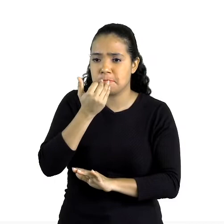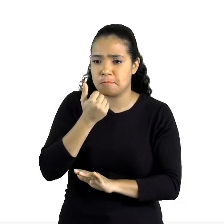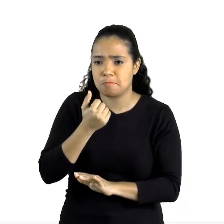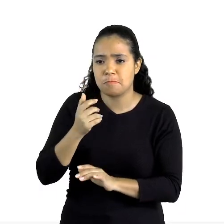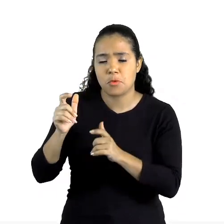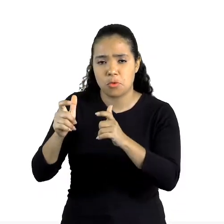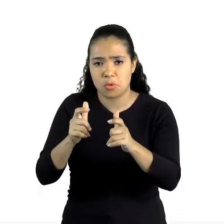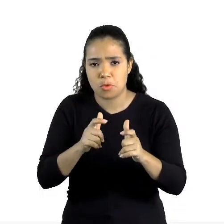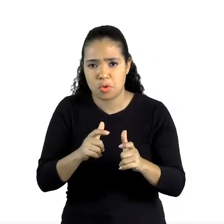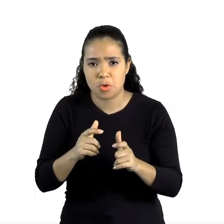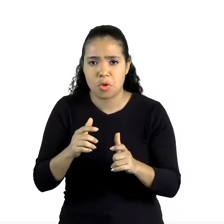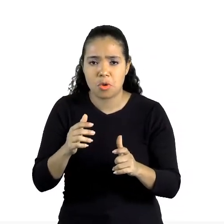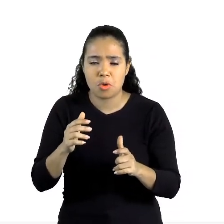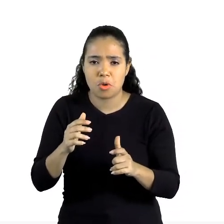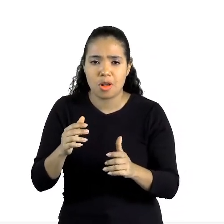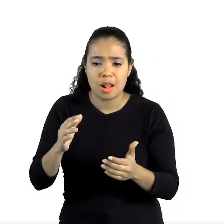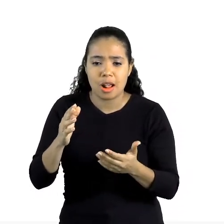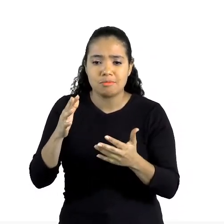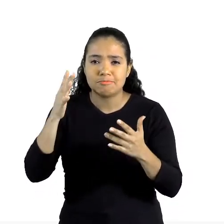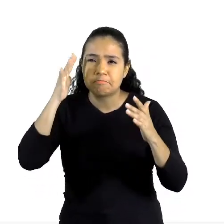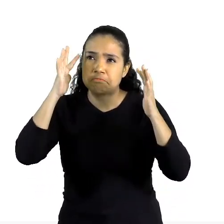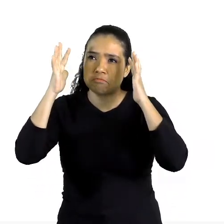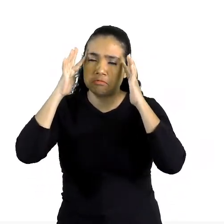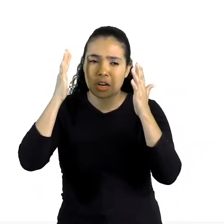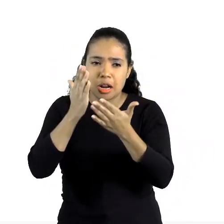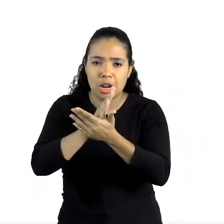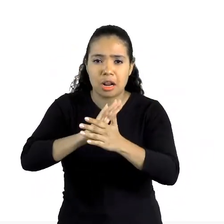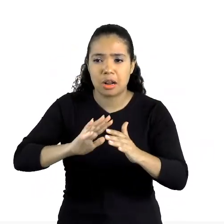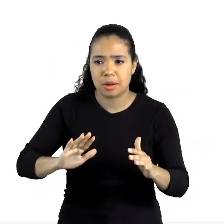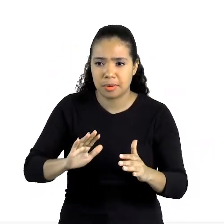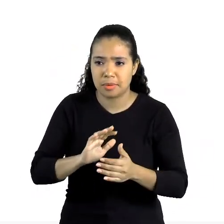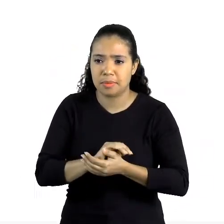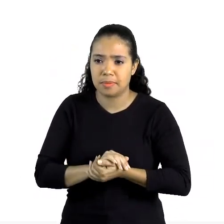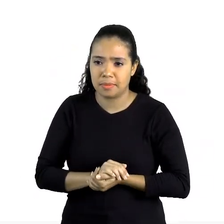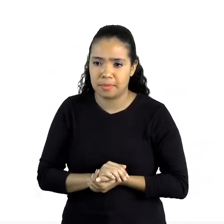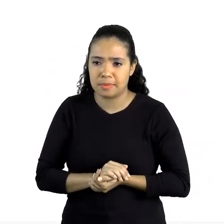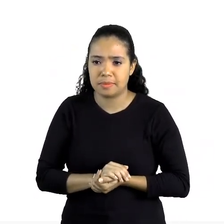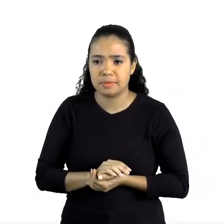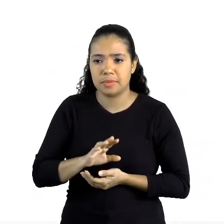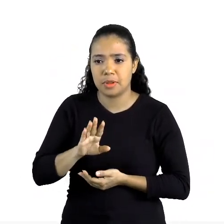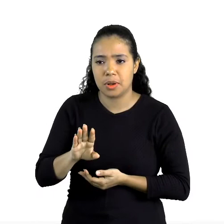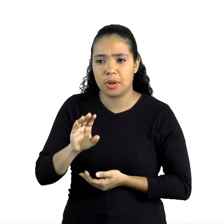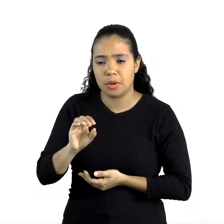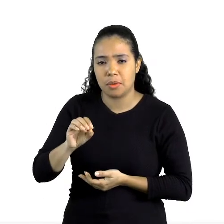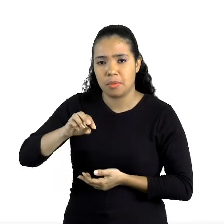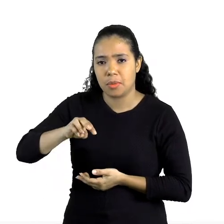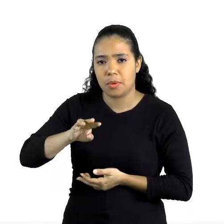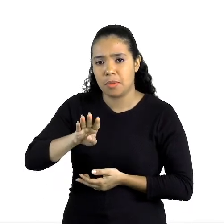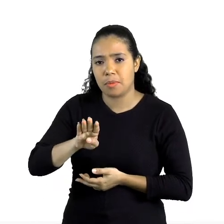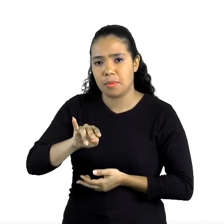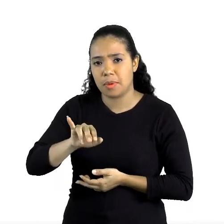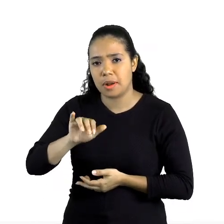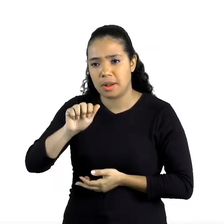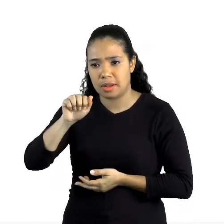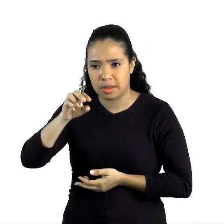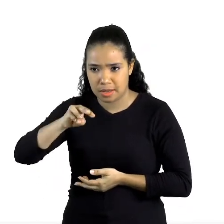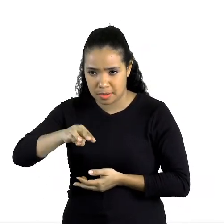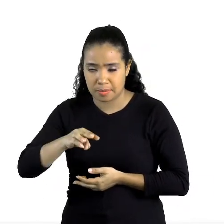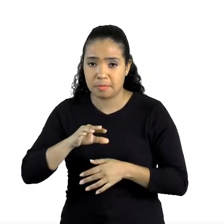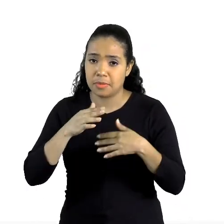que toda essa fantasia acabaria em Bombay. O narrador está falando pelo